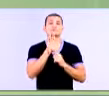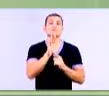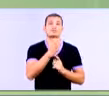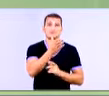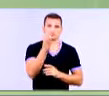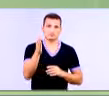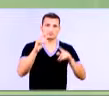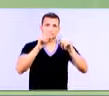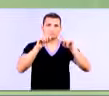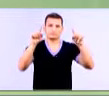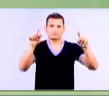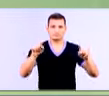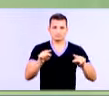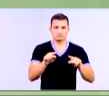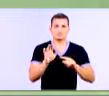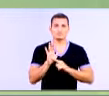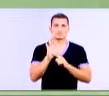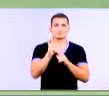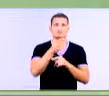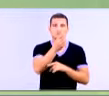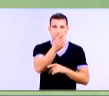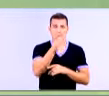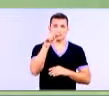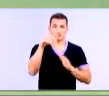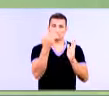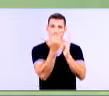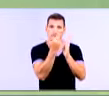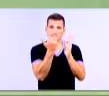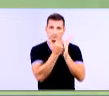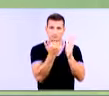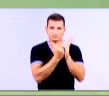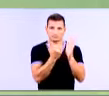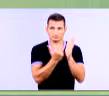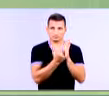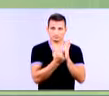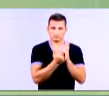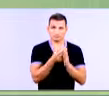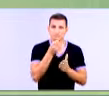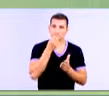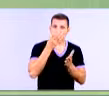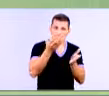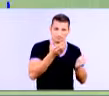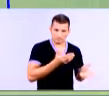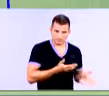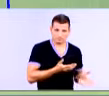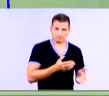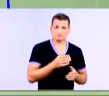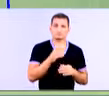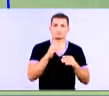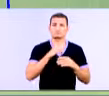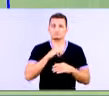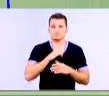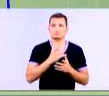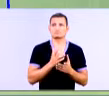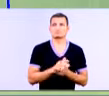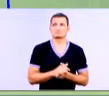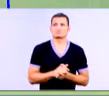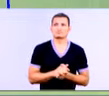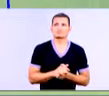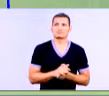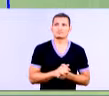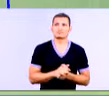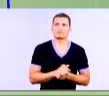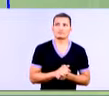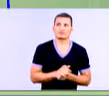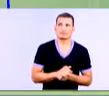você. É um programa, seja bem-vindo, Eclipse, é uma janela aqui, legal. Ele